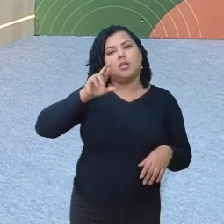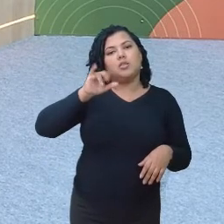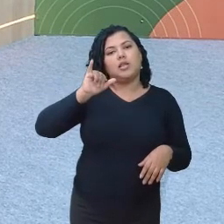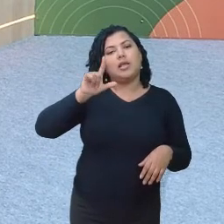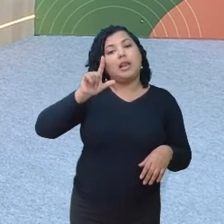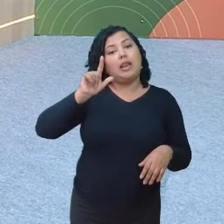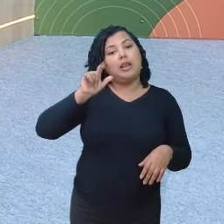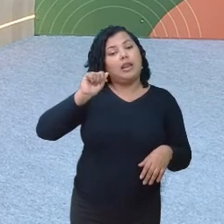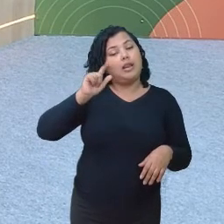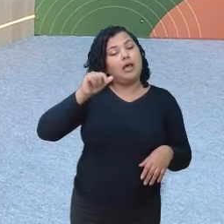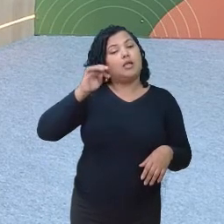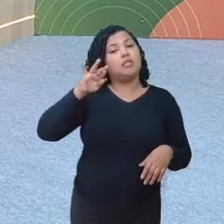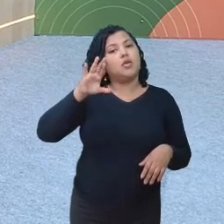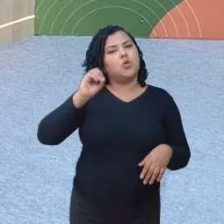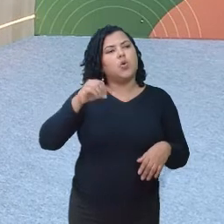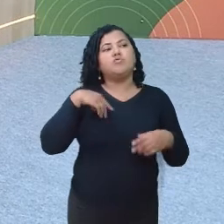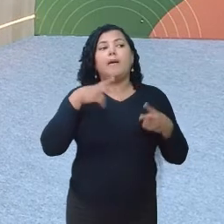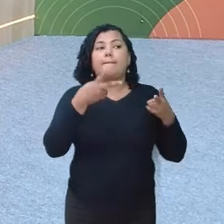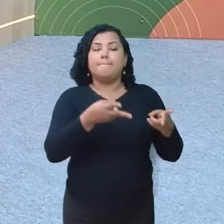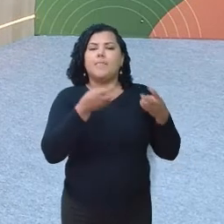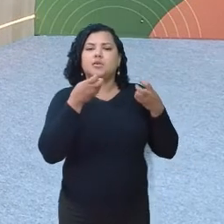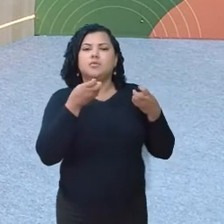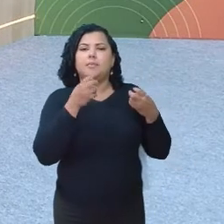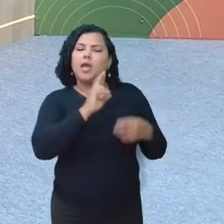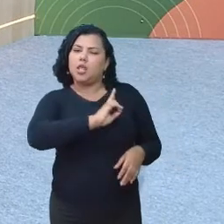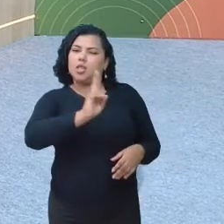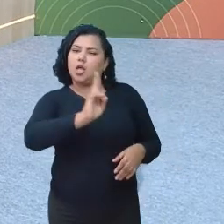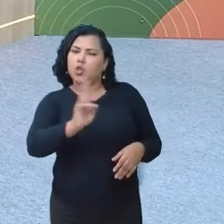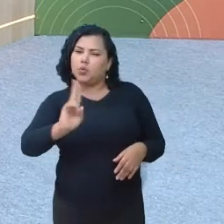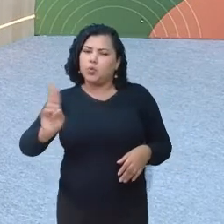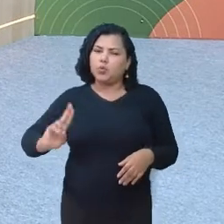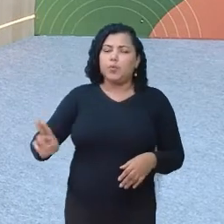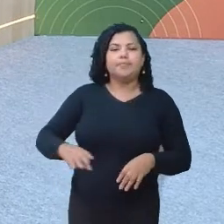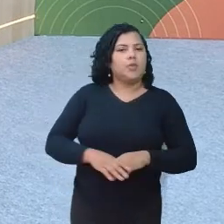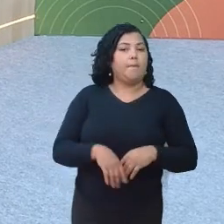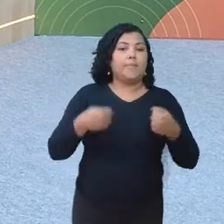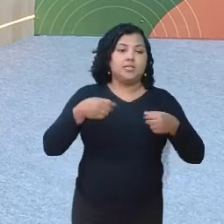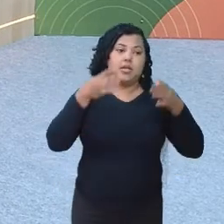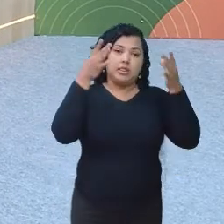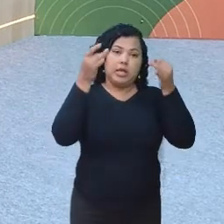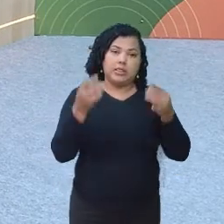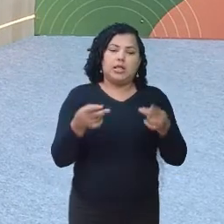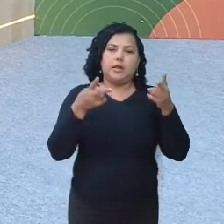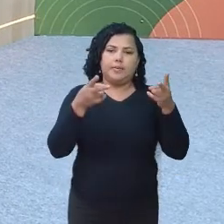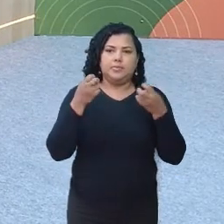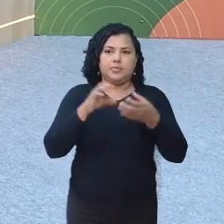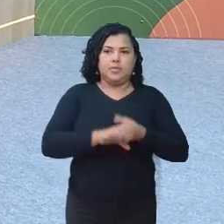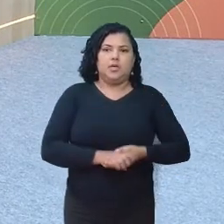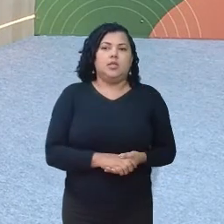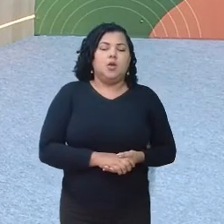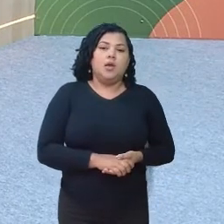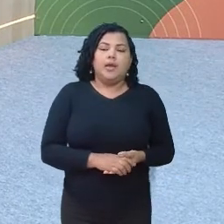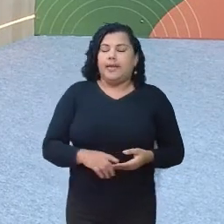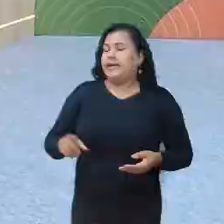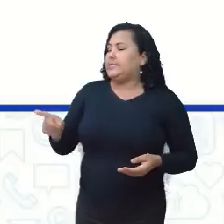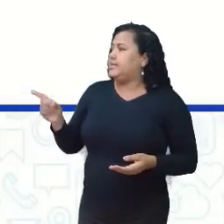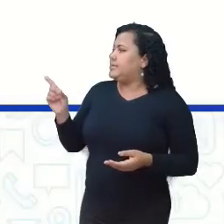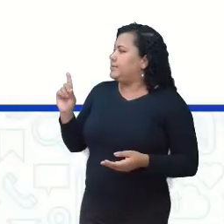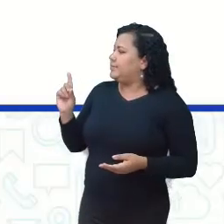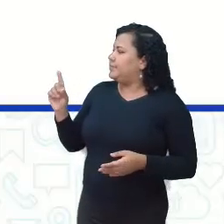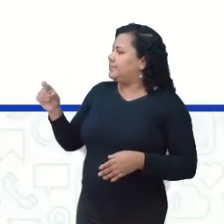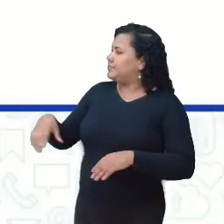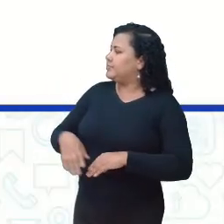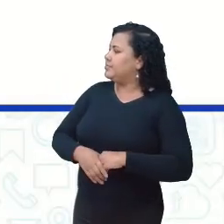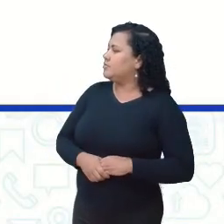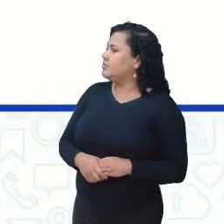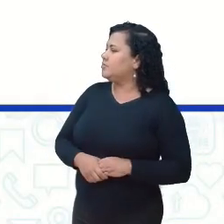perceber que a gente vai precisar olhar para mais alguns detalhes. Então veja, os quadriláteros que eu estou construindo aqui no geoplano,